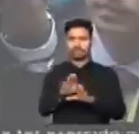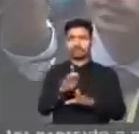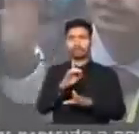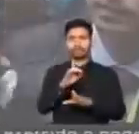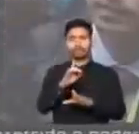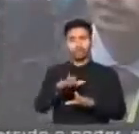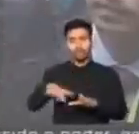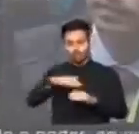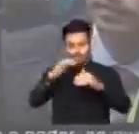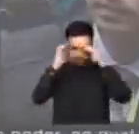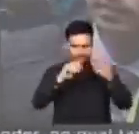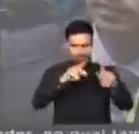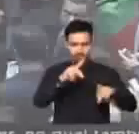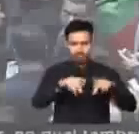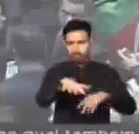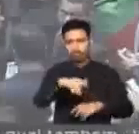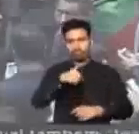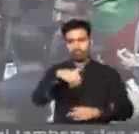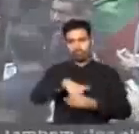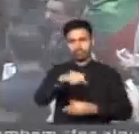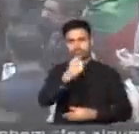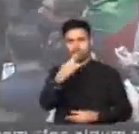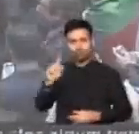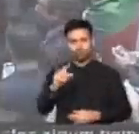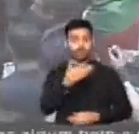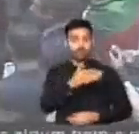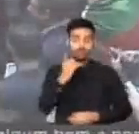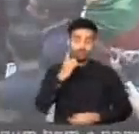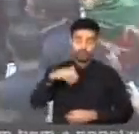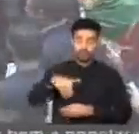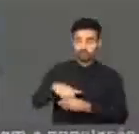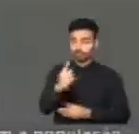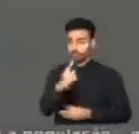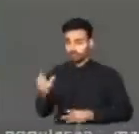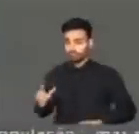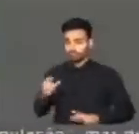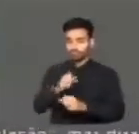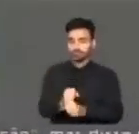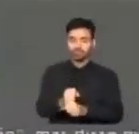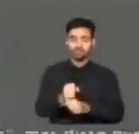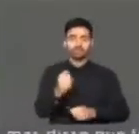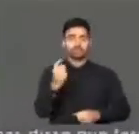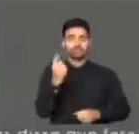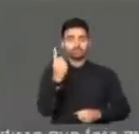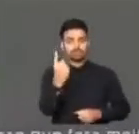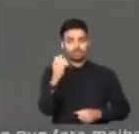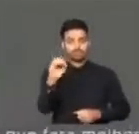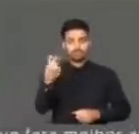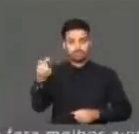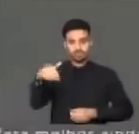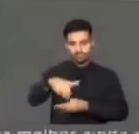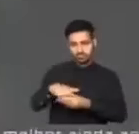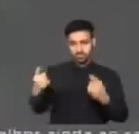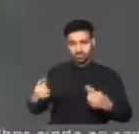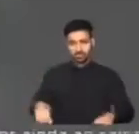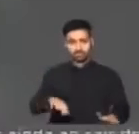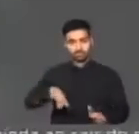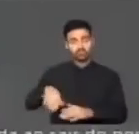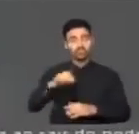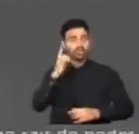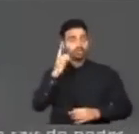não. Deputado Bacelar, do PTN da Bahia, votou não, totalizando 105 votos contrários.